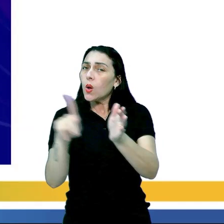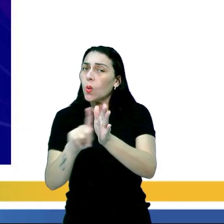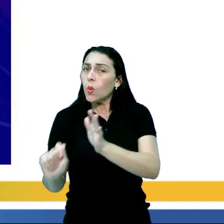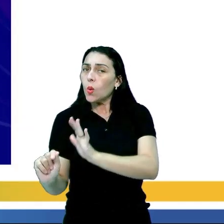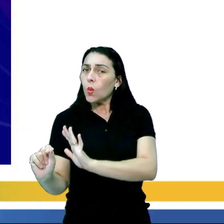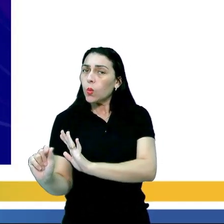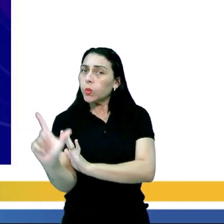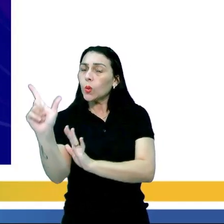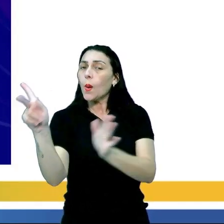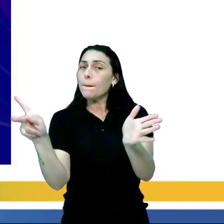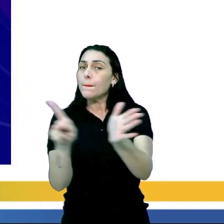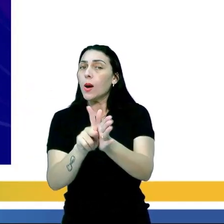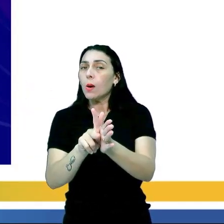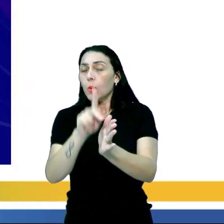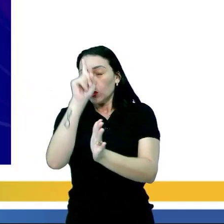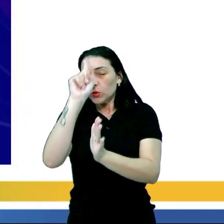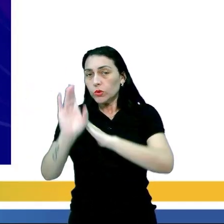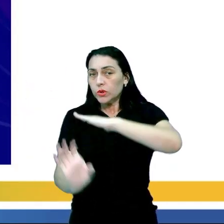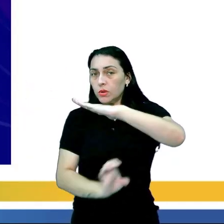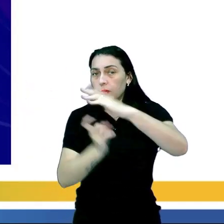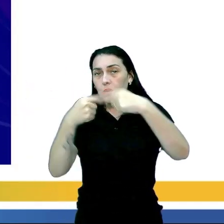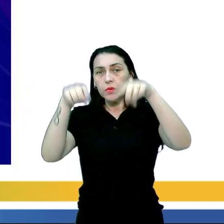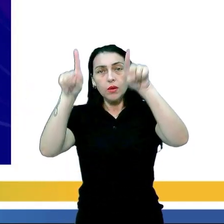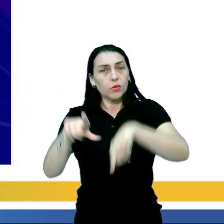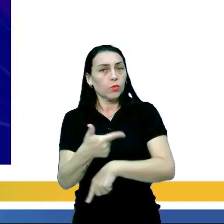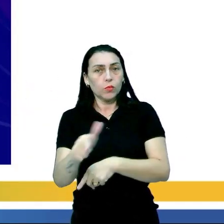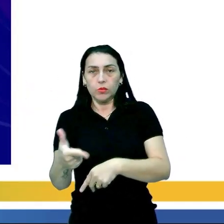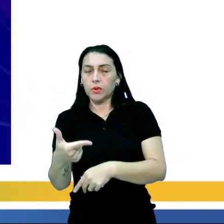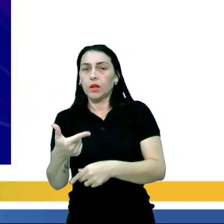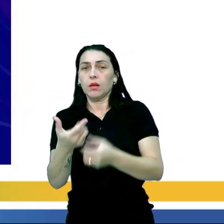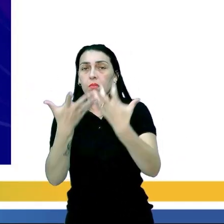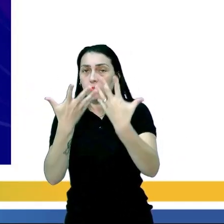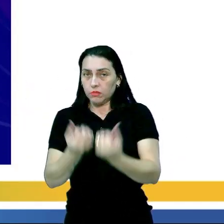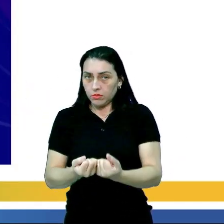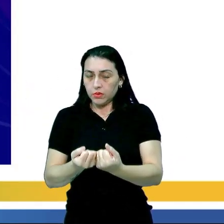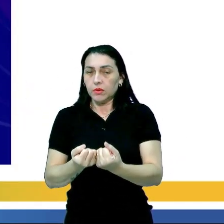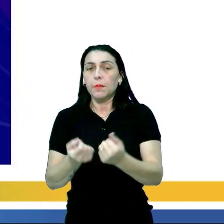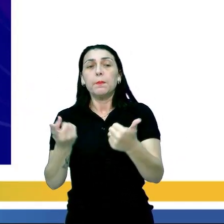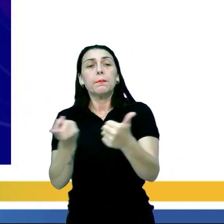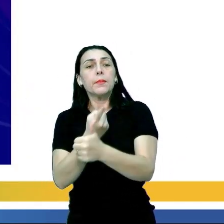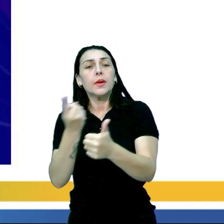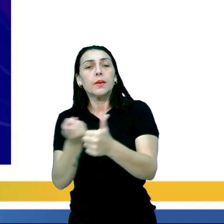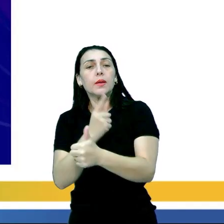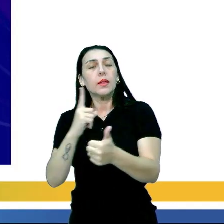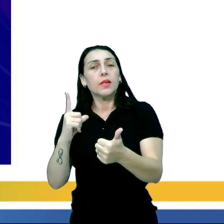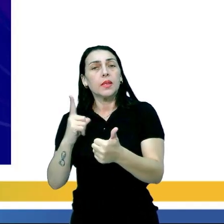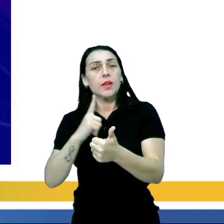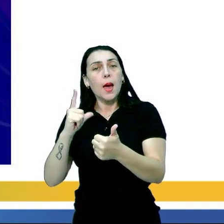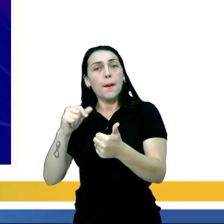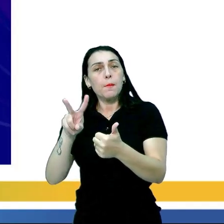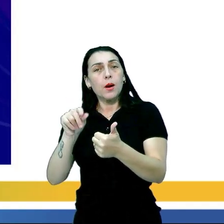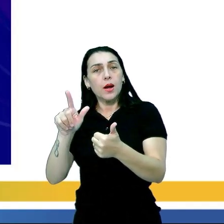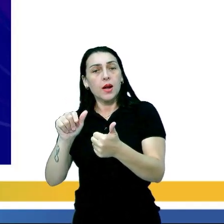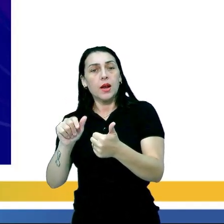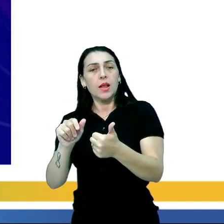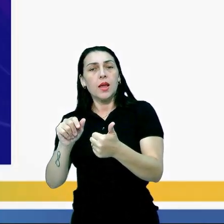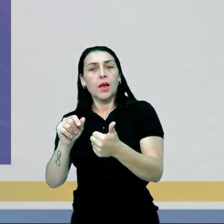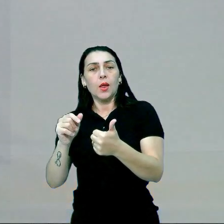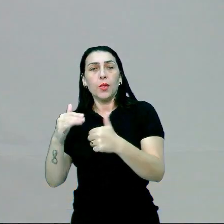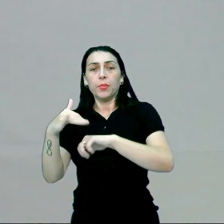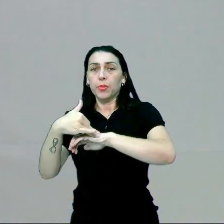formas de extração do lucro, ou seja, duas formas de extração da mais-valia. Primeiro, nós temos a mais-valia